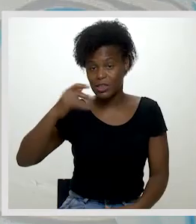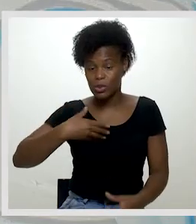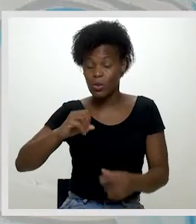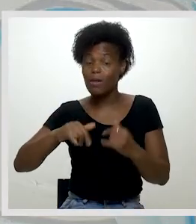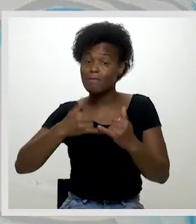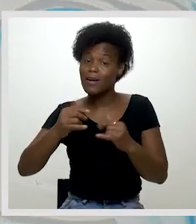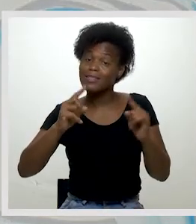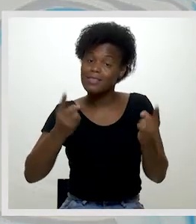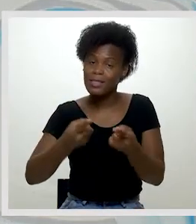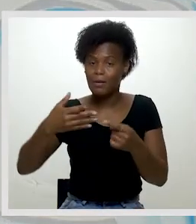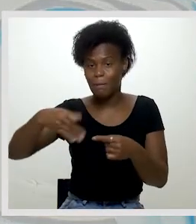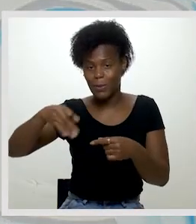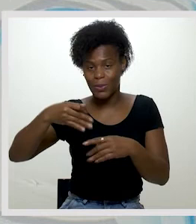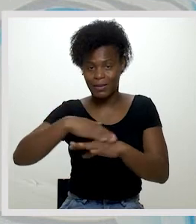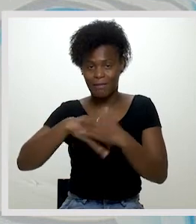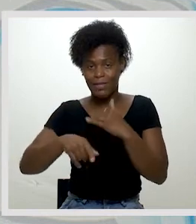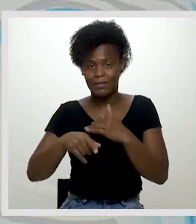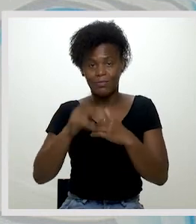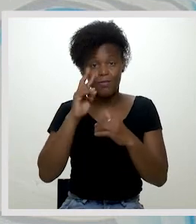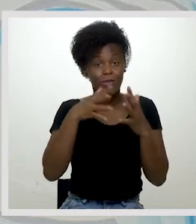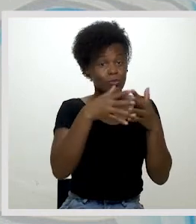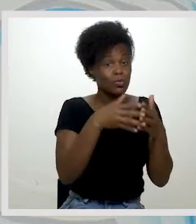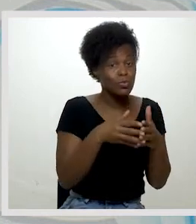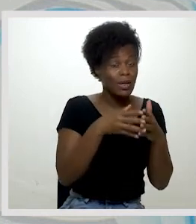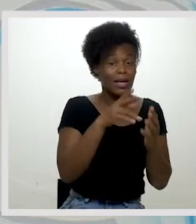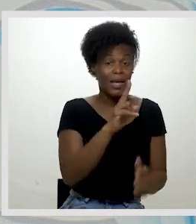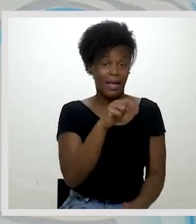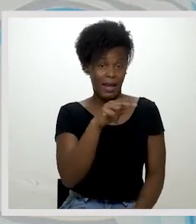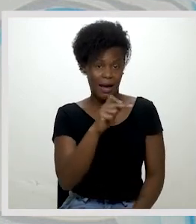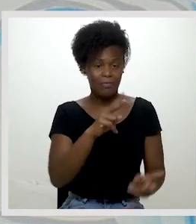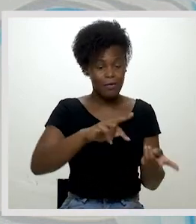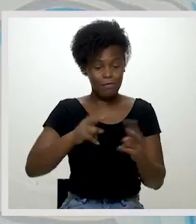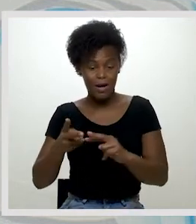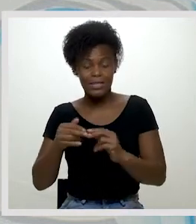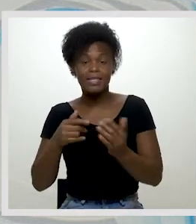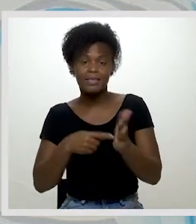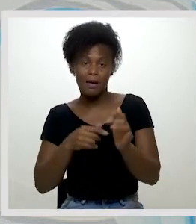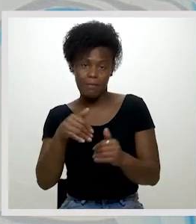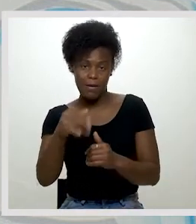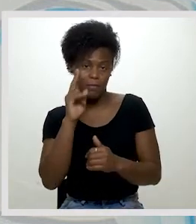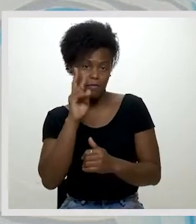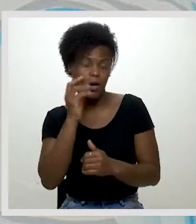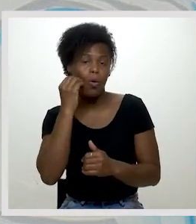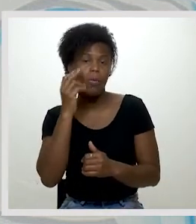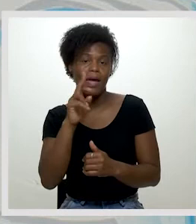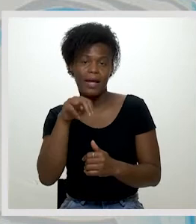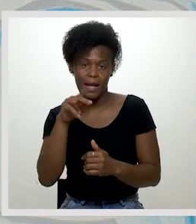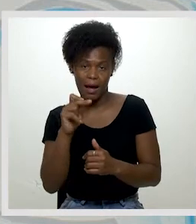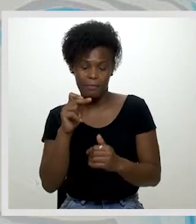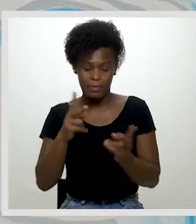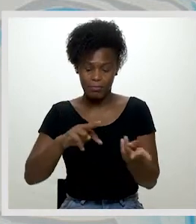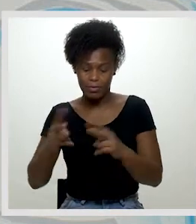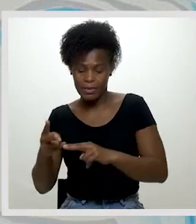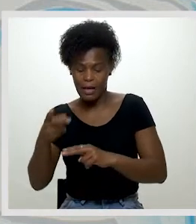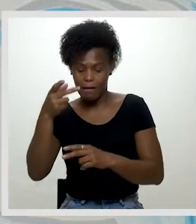proteínas. Então, vendo a estrutura de um RNA de transferência, vamos ver, por exemplo, como é que um RNA de transferência